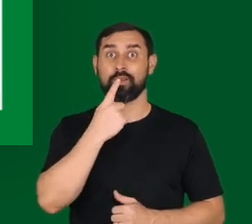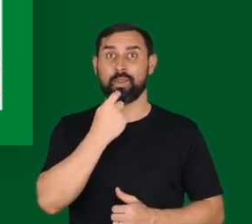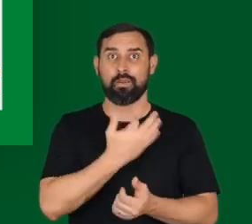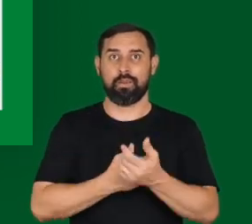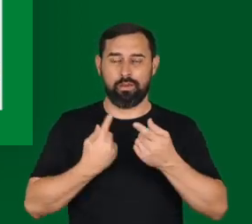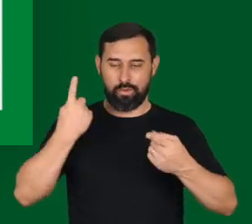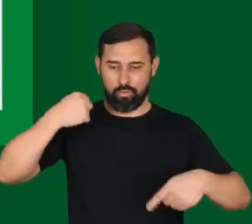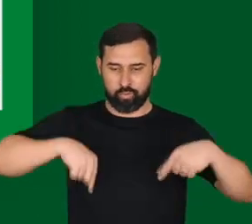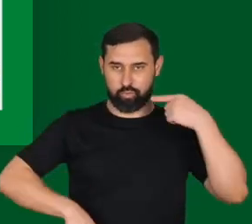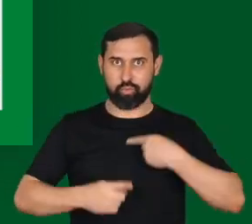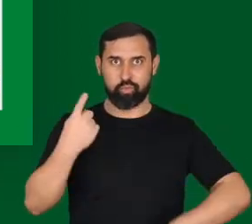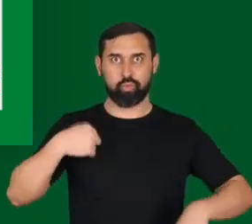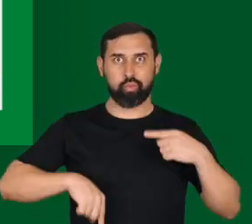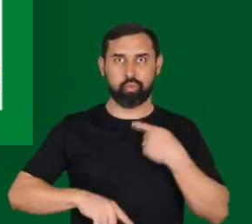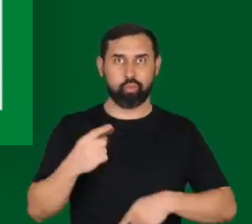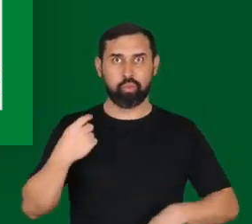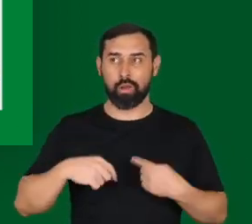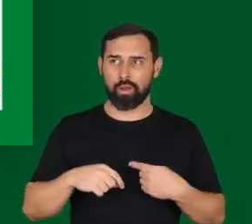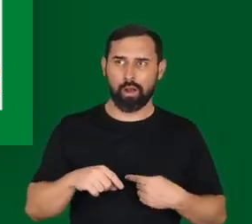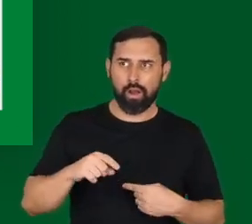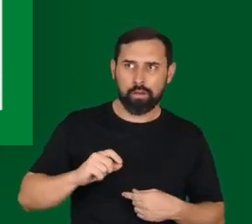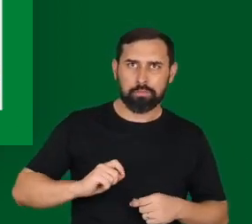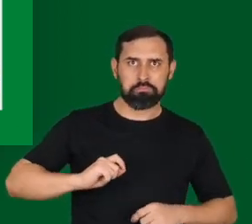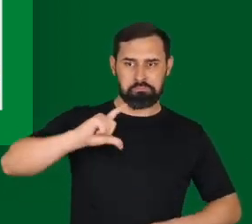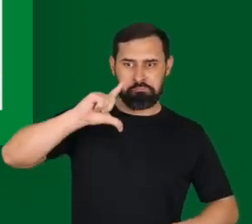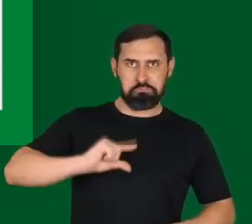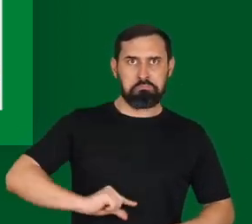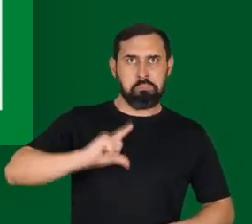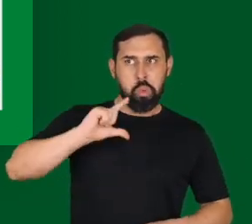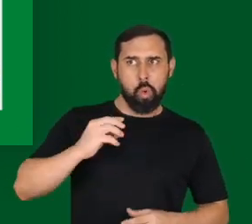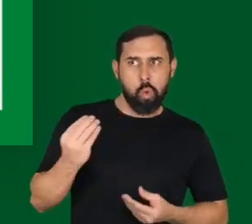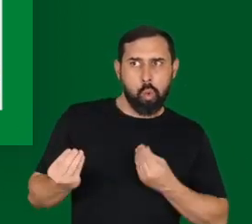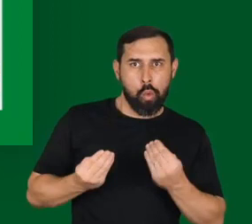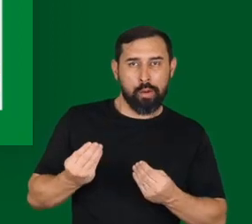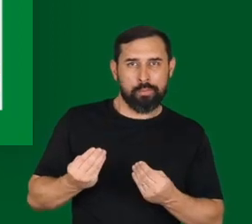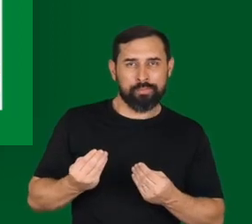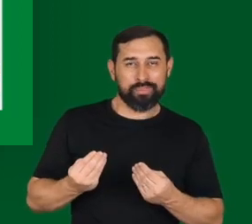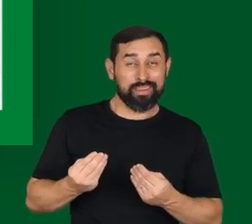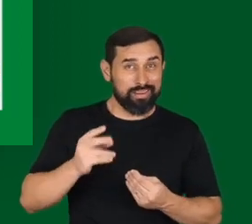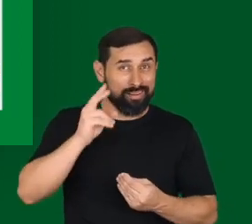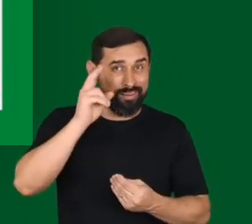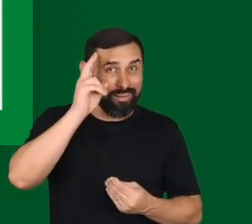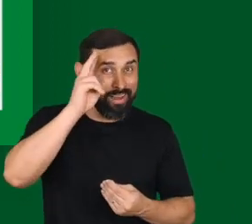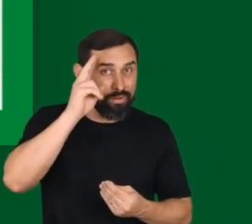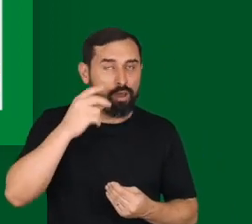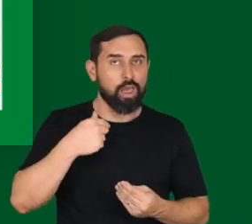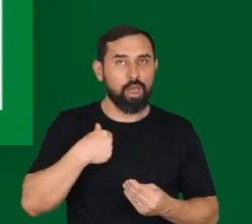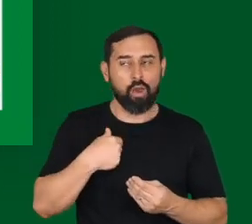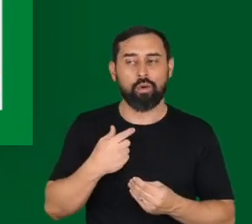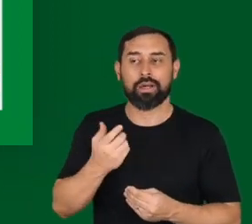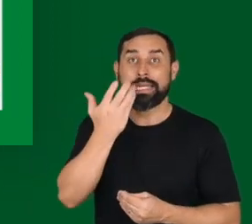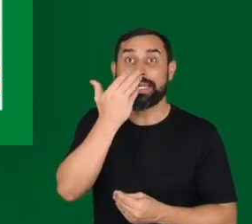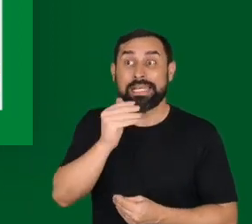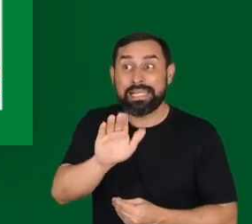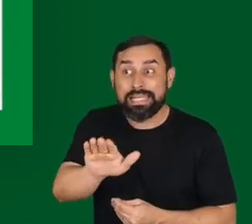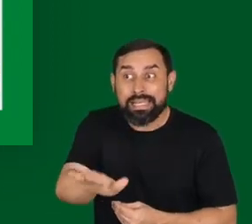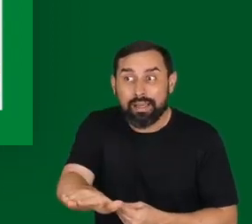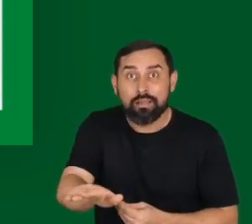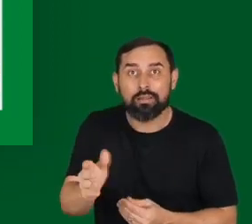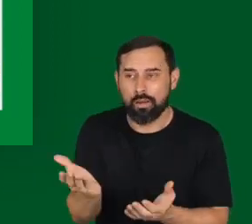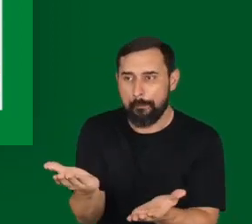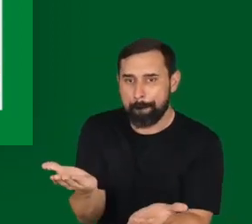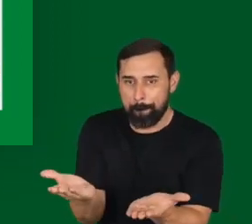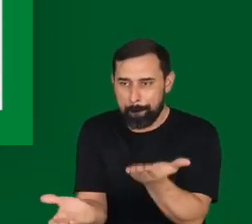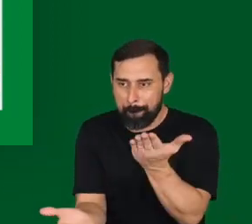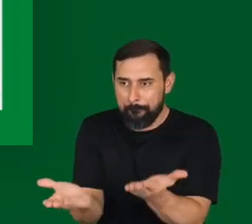circulatórias, determinação acurada do peso e da volemia do paciente. Tudo que a gente faz na pediatria é